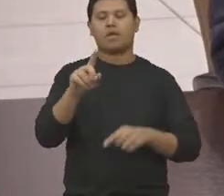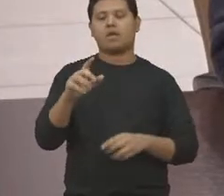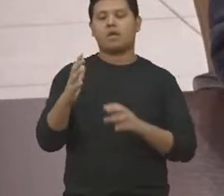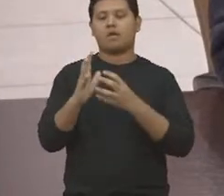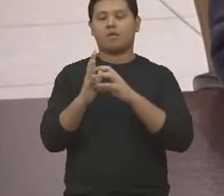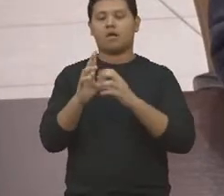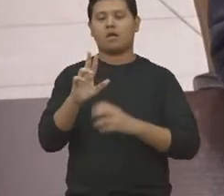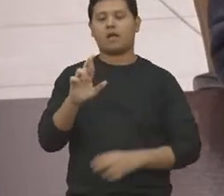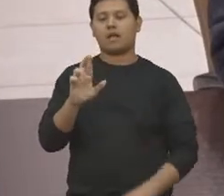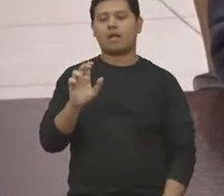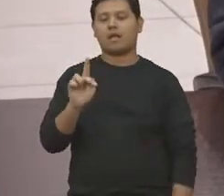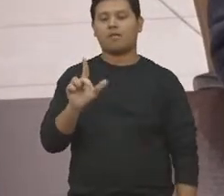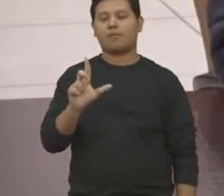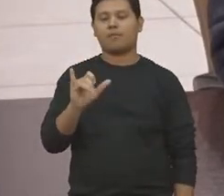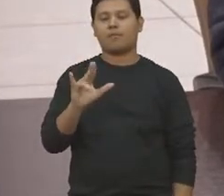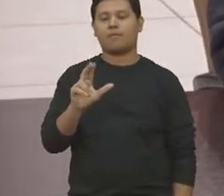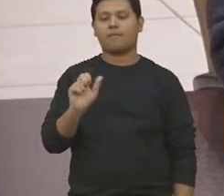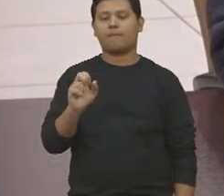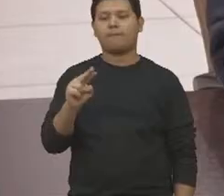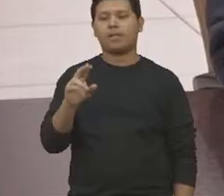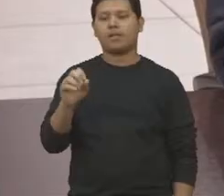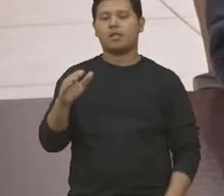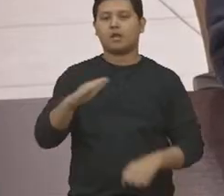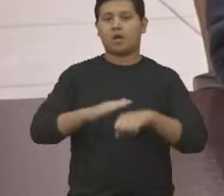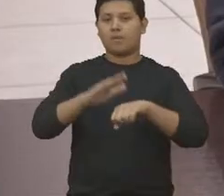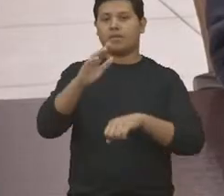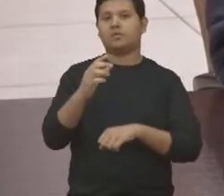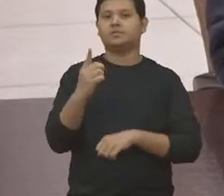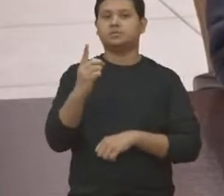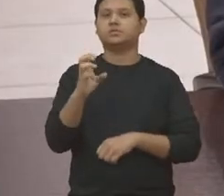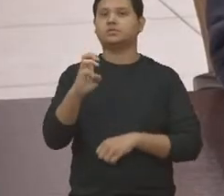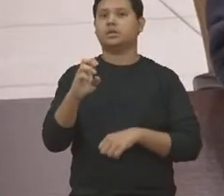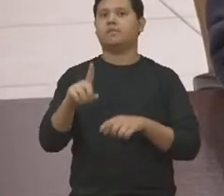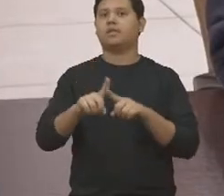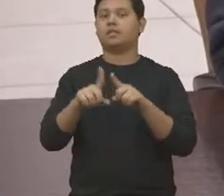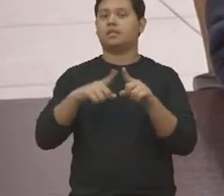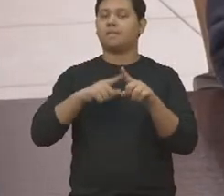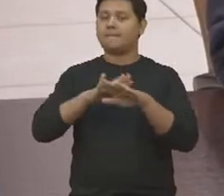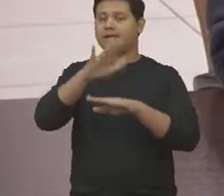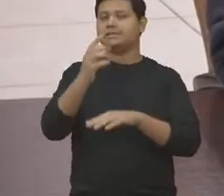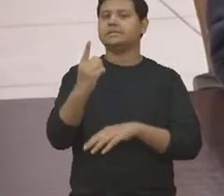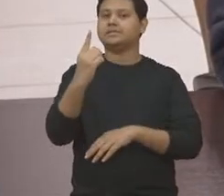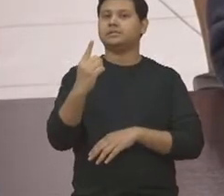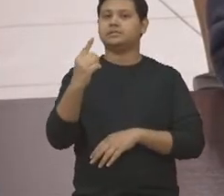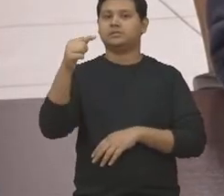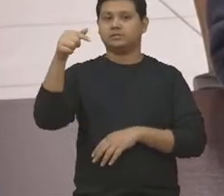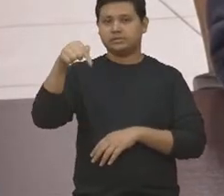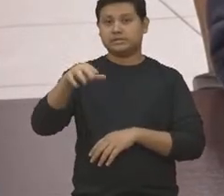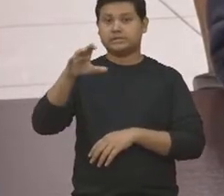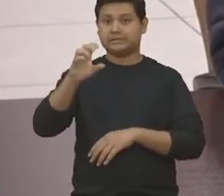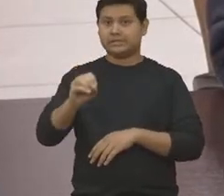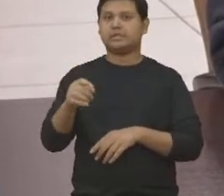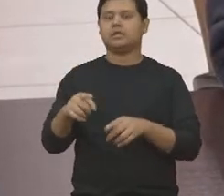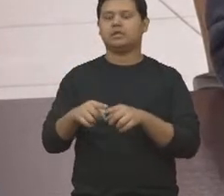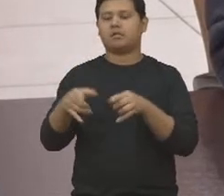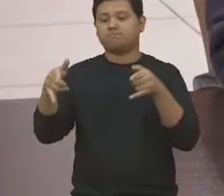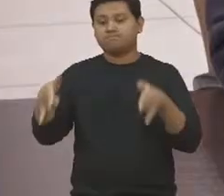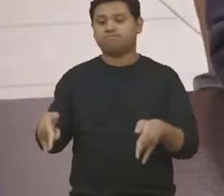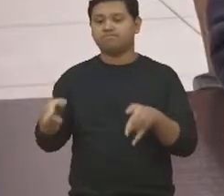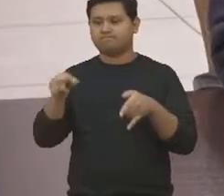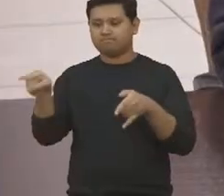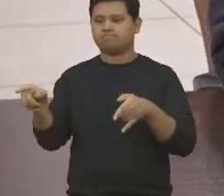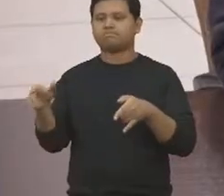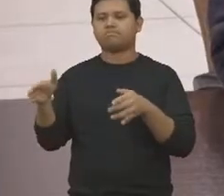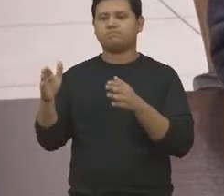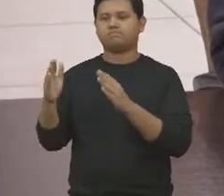Republicanos, ampliar de 130 para 170 leitos. Isso é fundamental antes da construção do Hospital Municipal, porque a gente